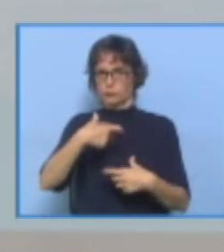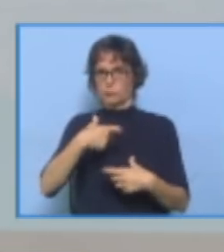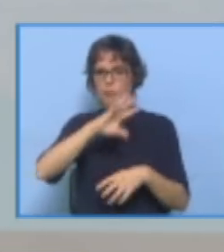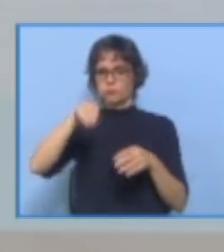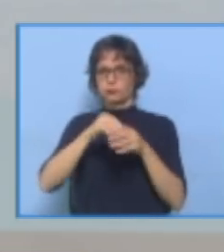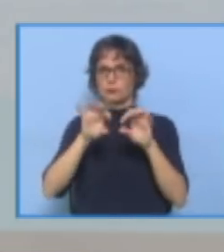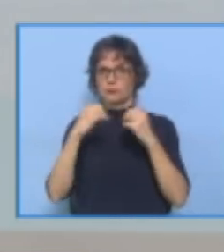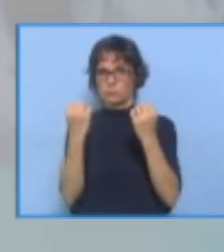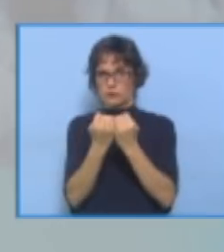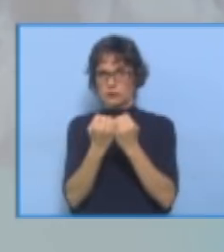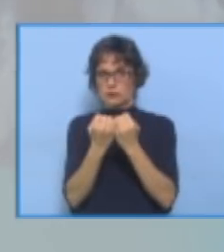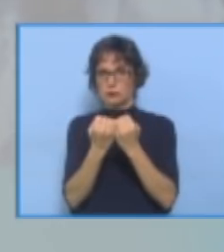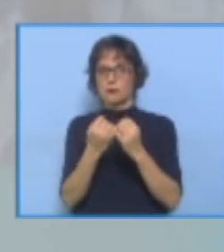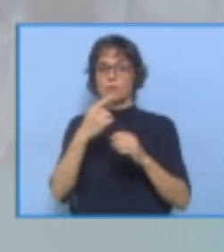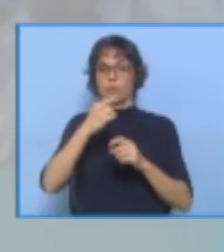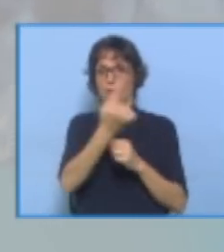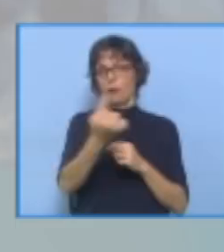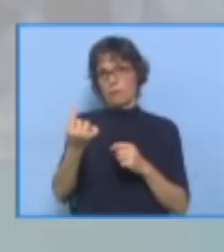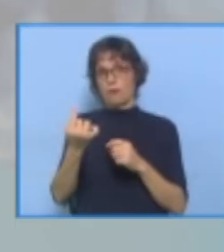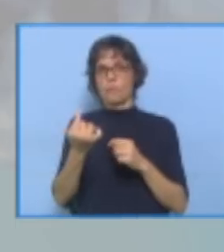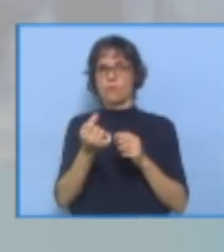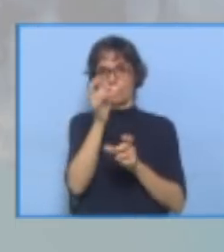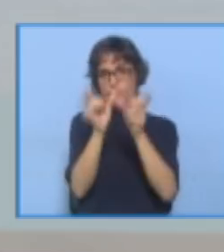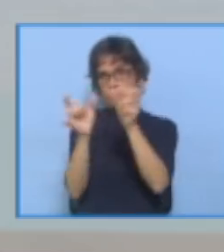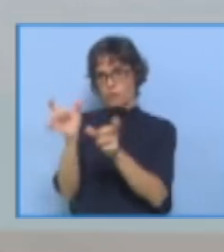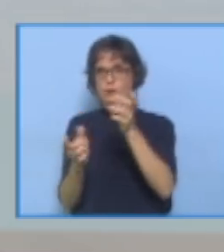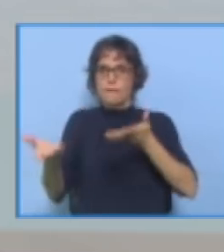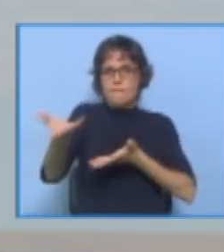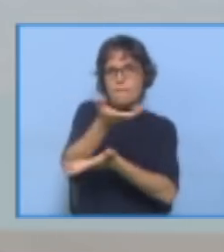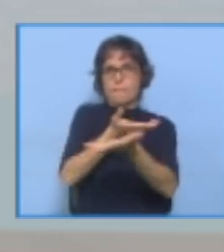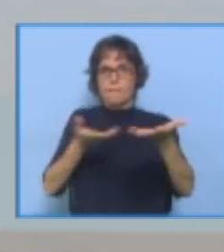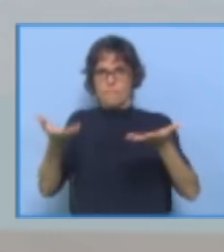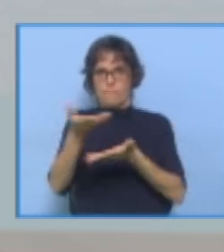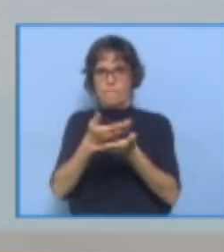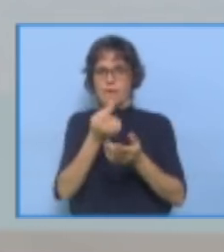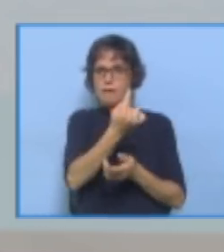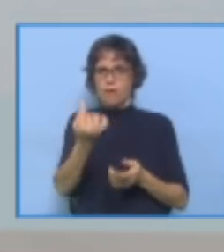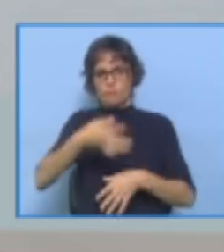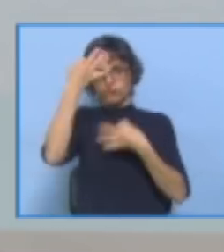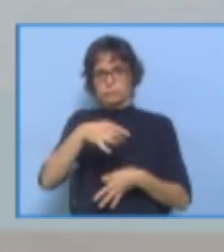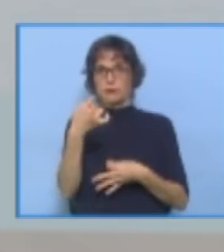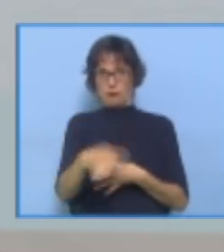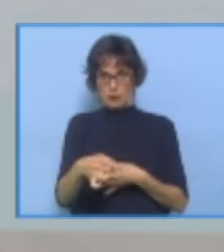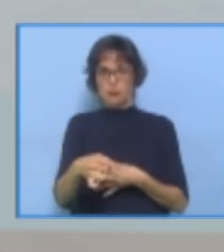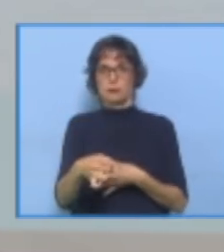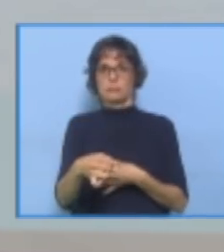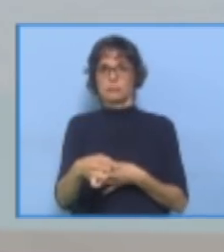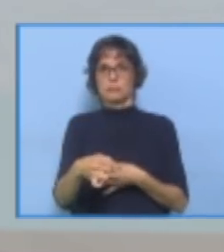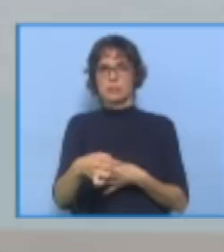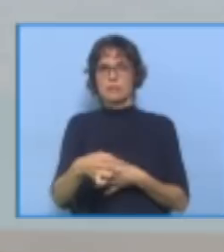a ideia de que nós somos seres em relação, cada um de nós, cada pessoa tem uma dignidade profunda e essa